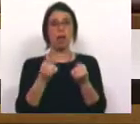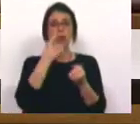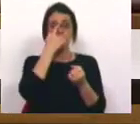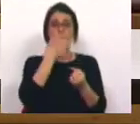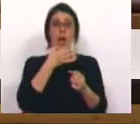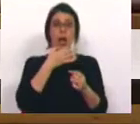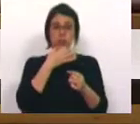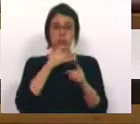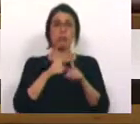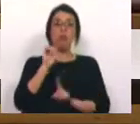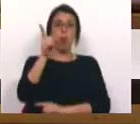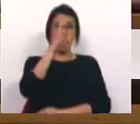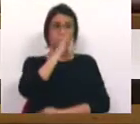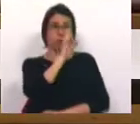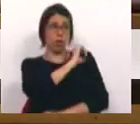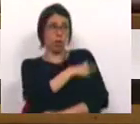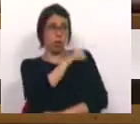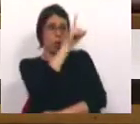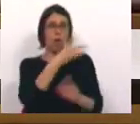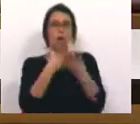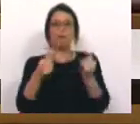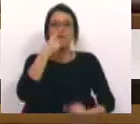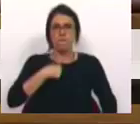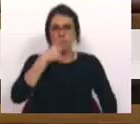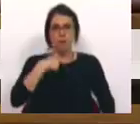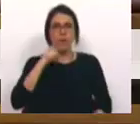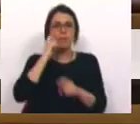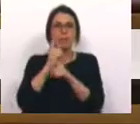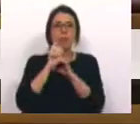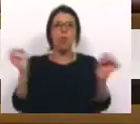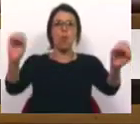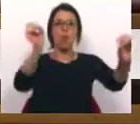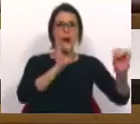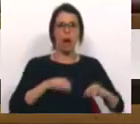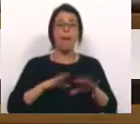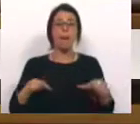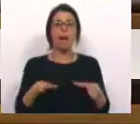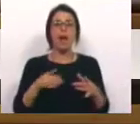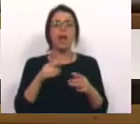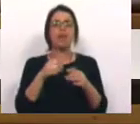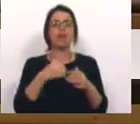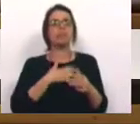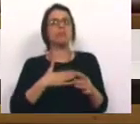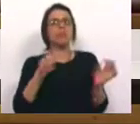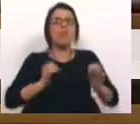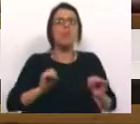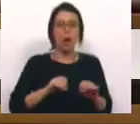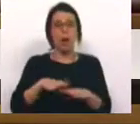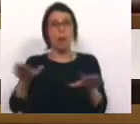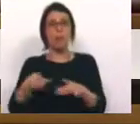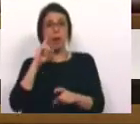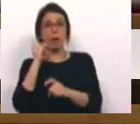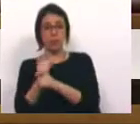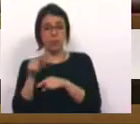passar a competir ao Estado, colmatando assim as lacunas de vigilância nas praias não concessionadas e nas